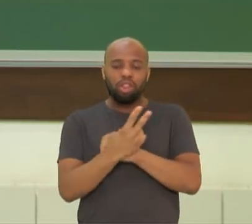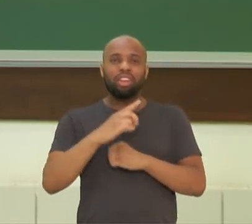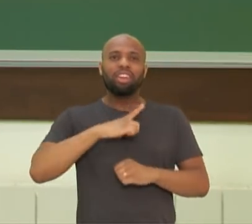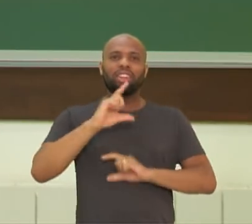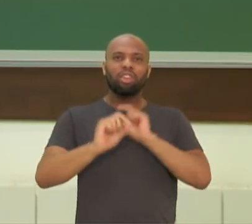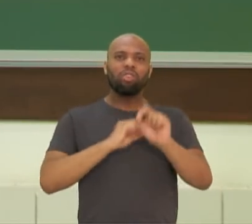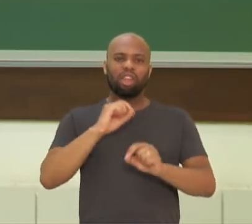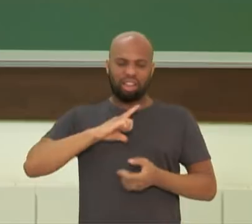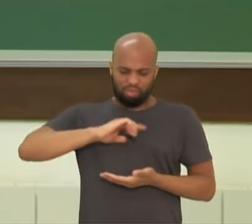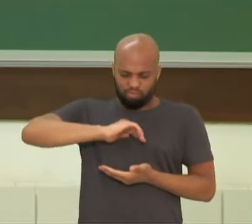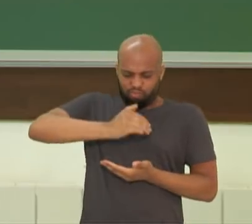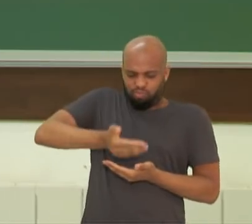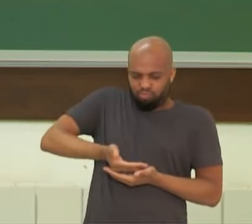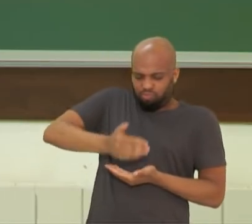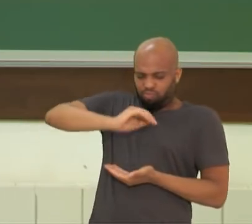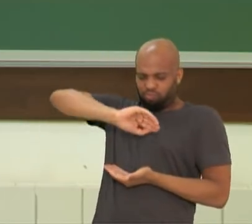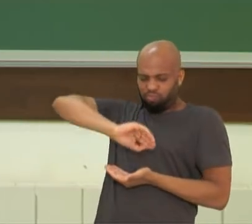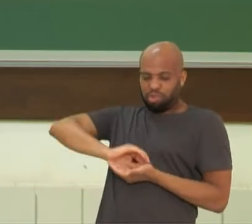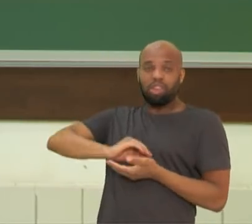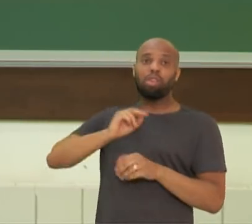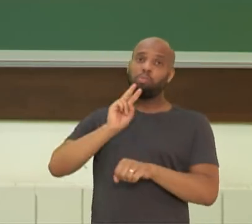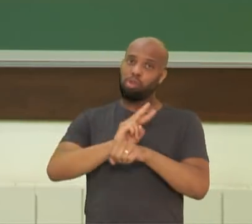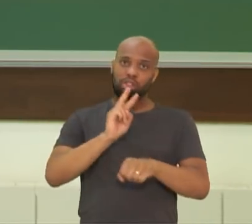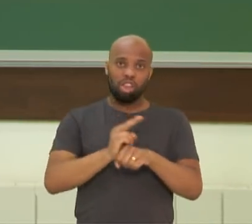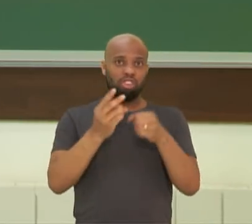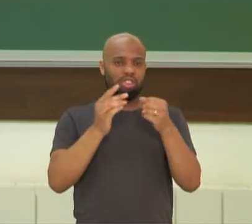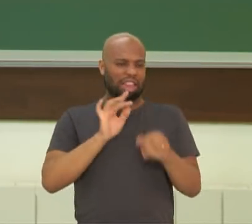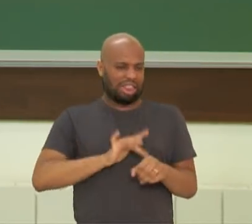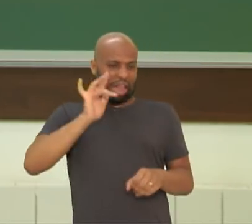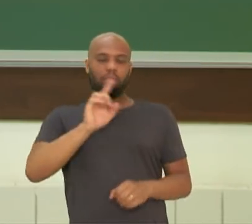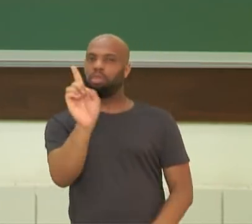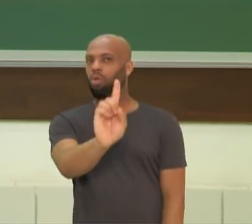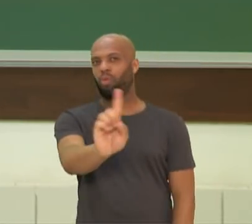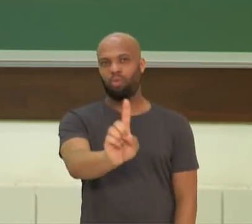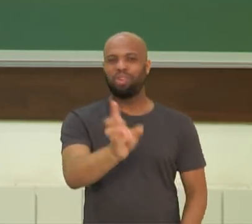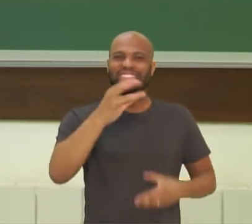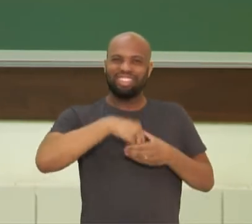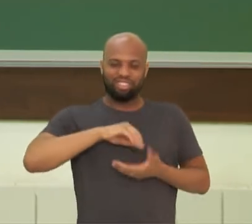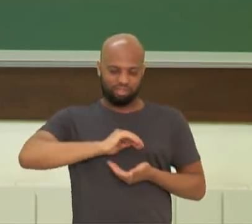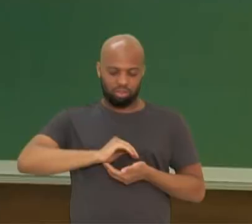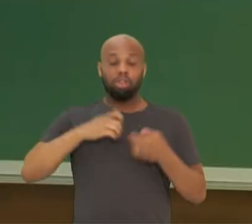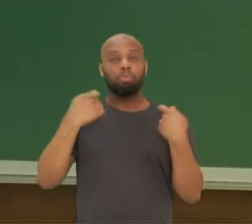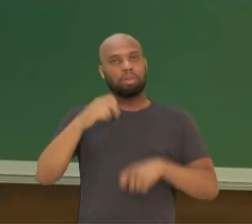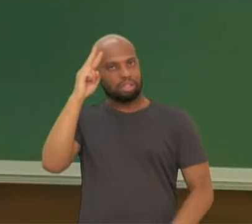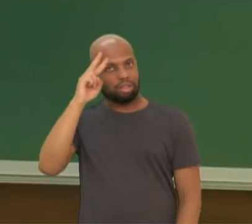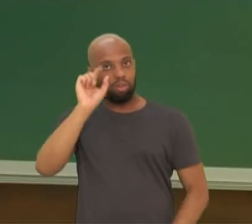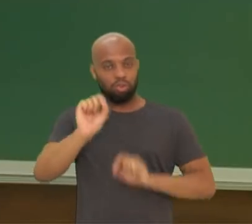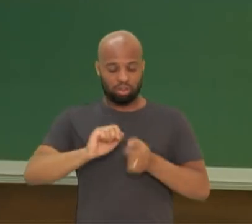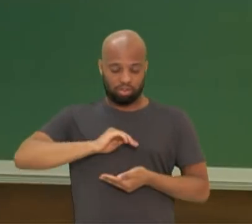espécie de um muco que não deixa ele ser queimado, tá? Então a gente precisa lembrar